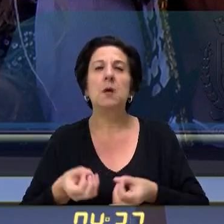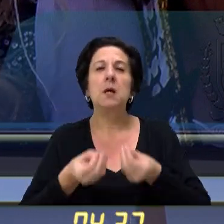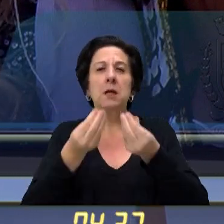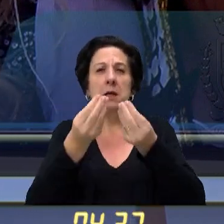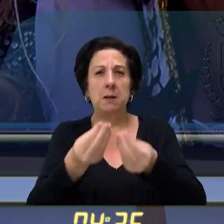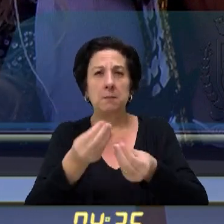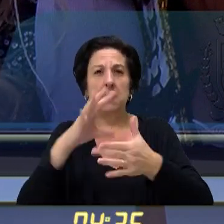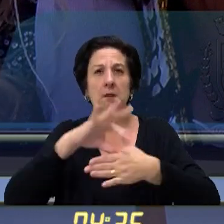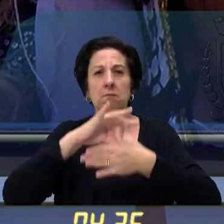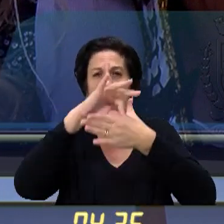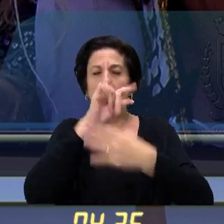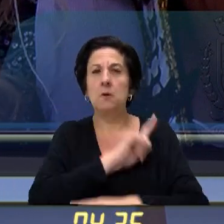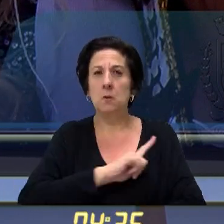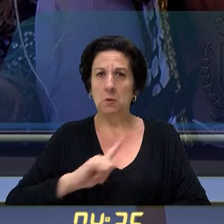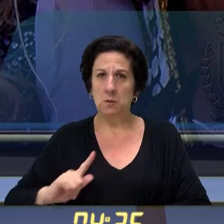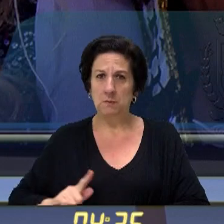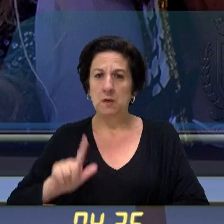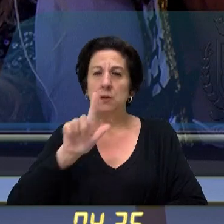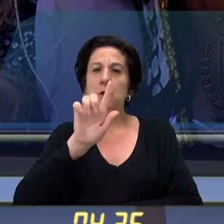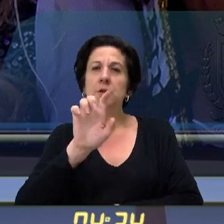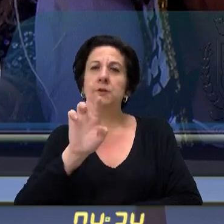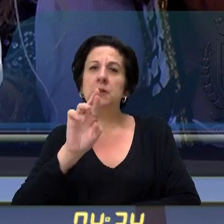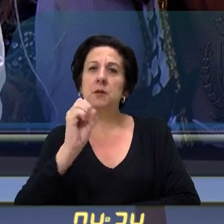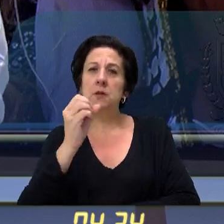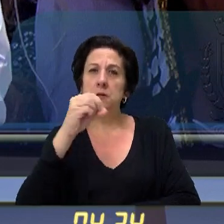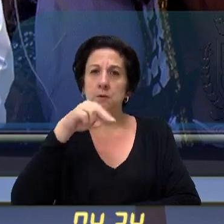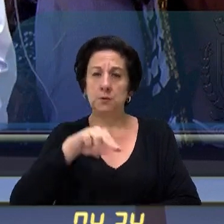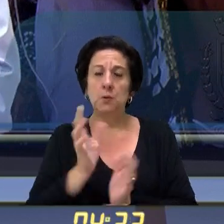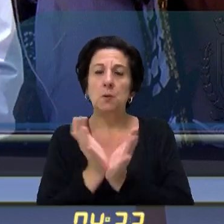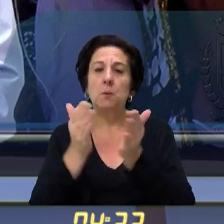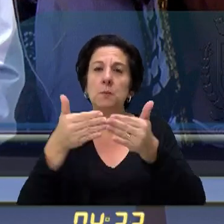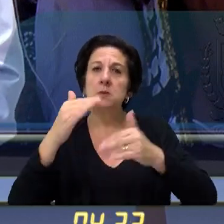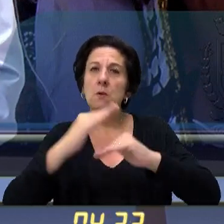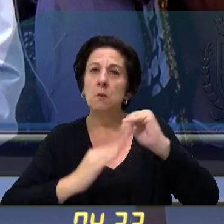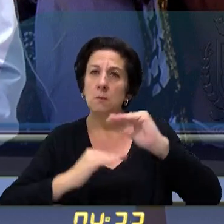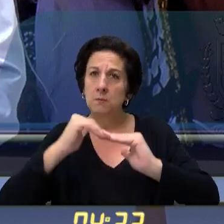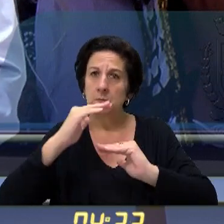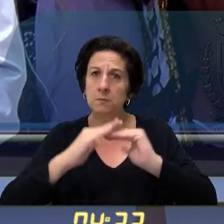do governo, Gerson Trevisan, e a comissão de obras